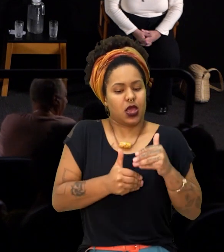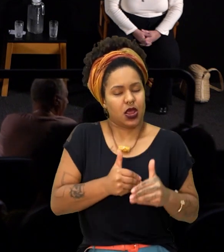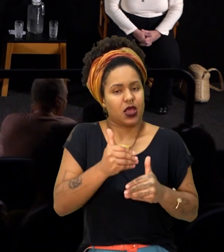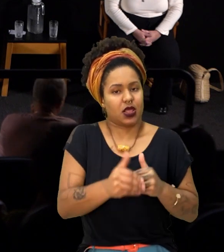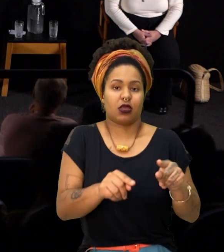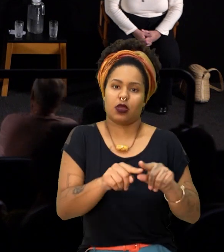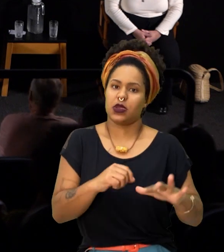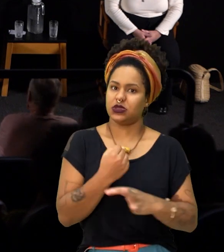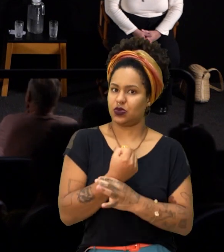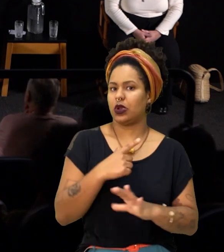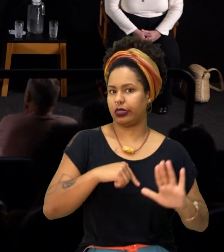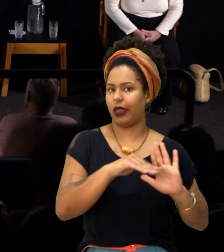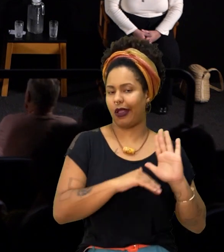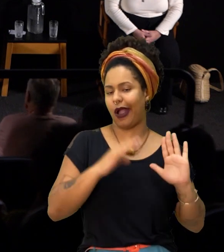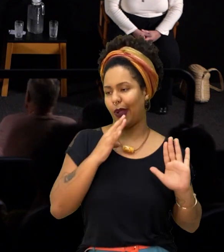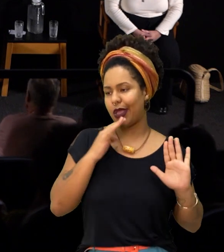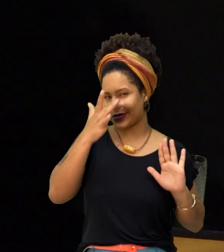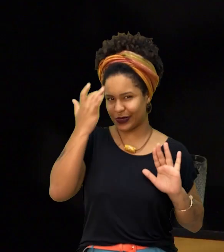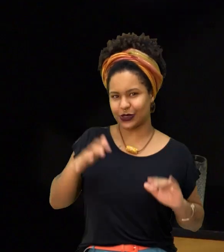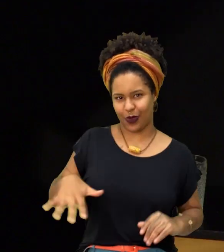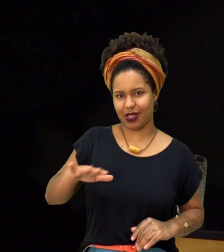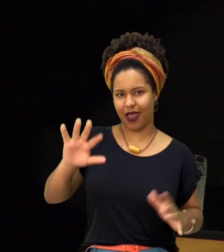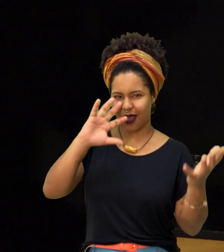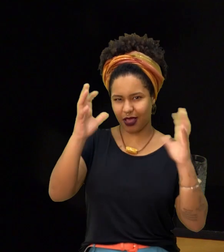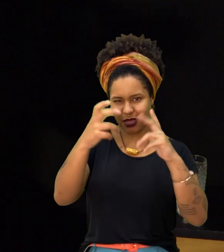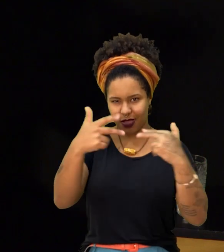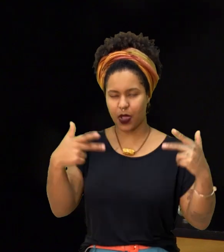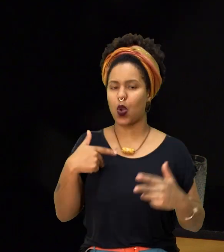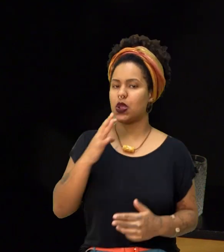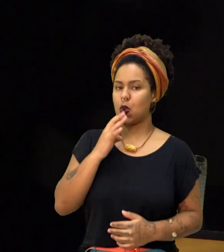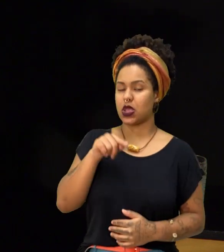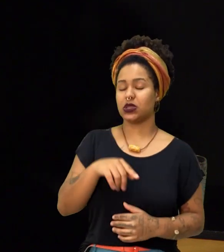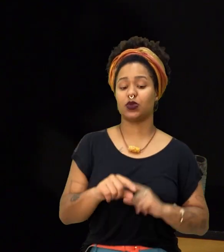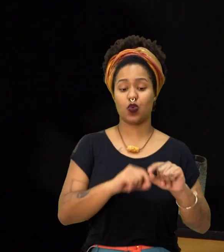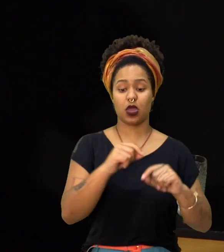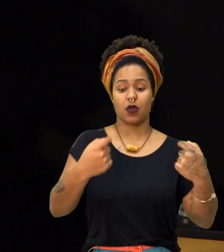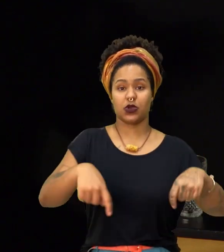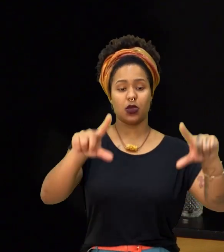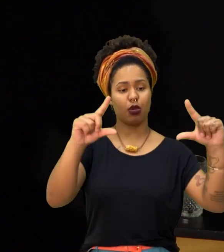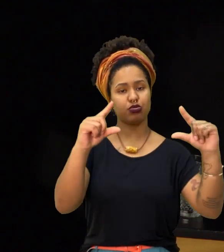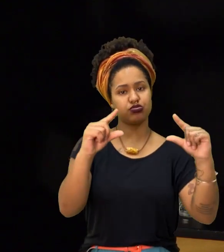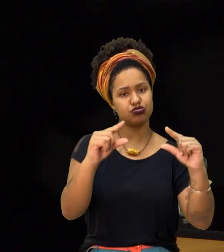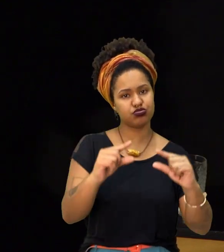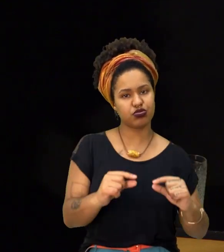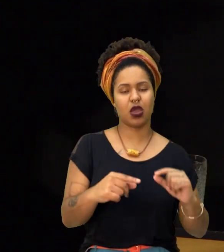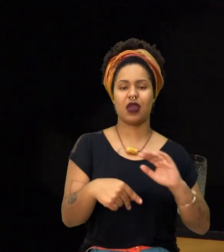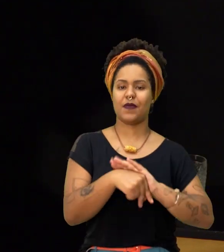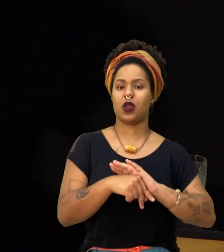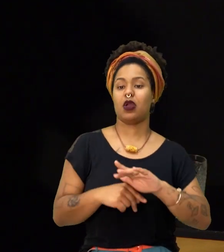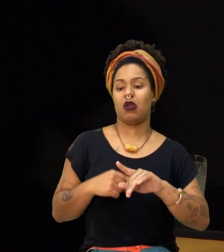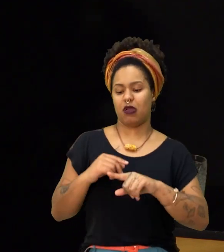a ditadura sabe o que significa, tá certo? Então, phase down de combustíveis, de emissões